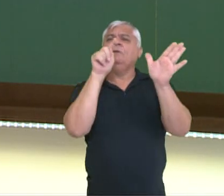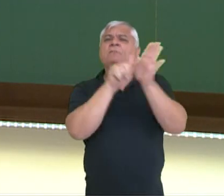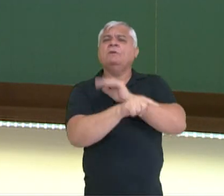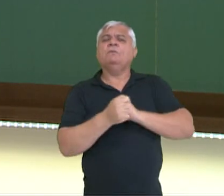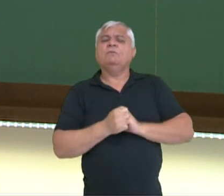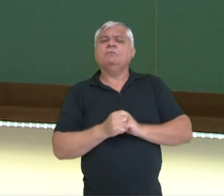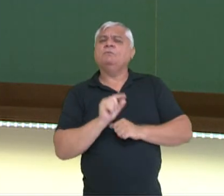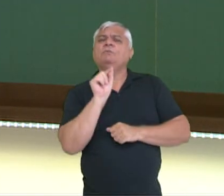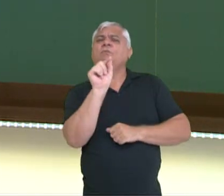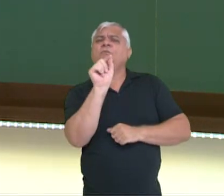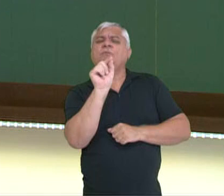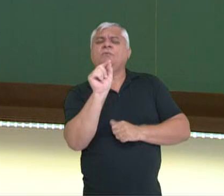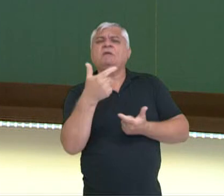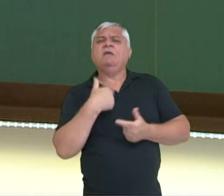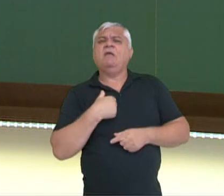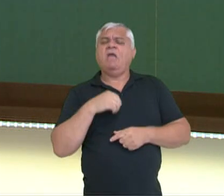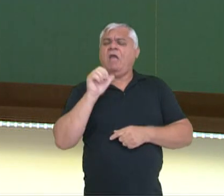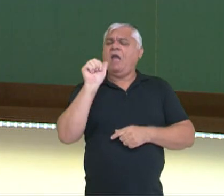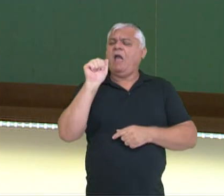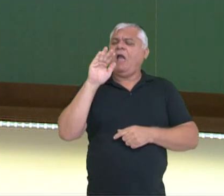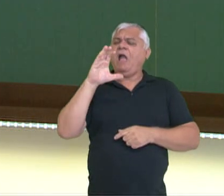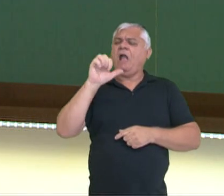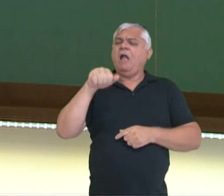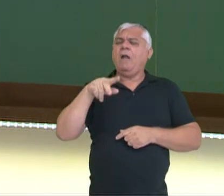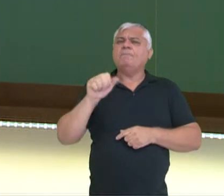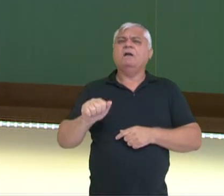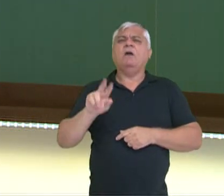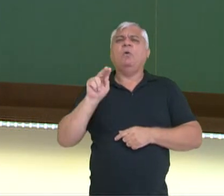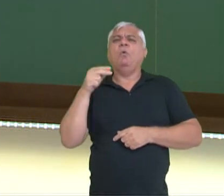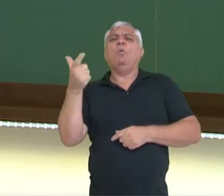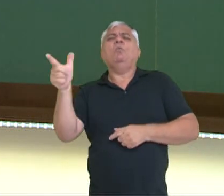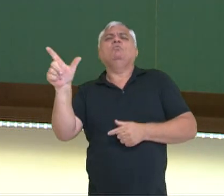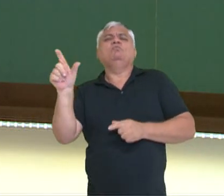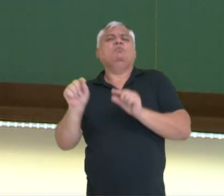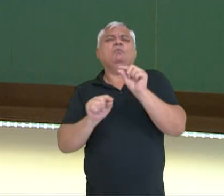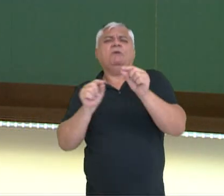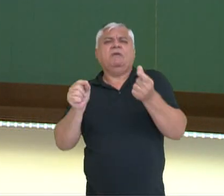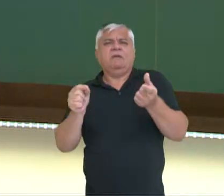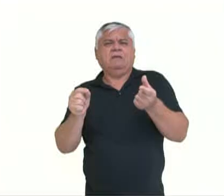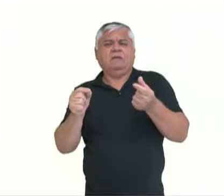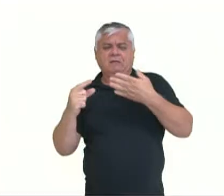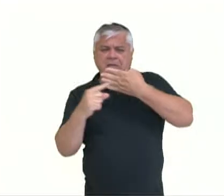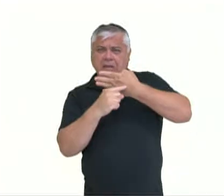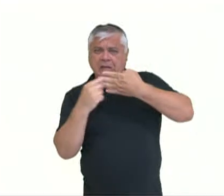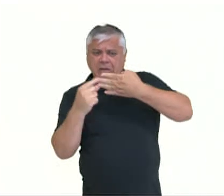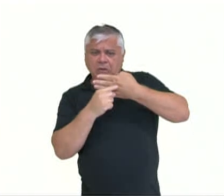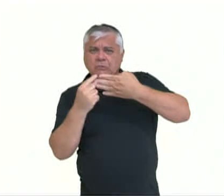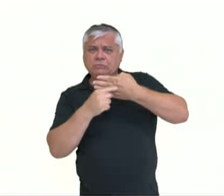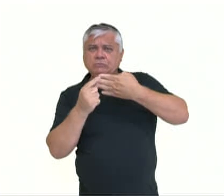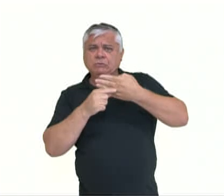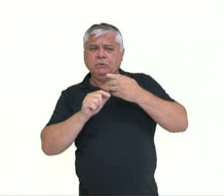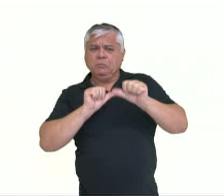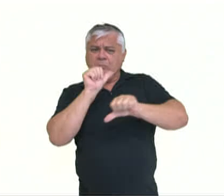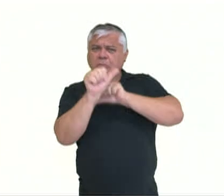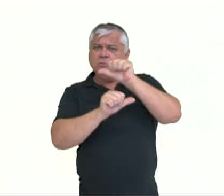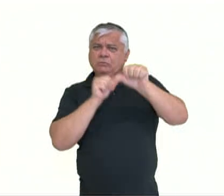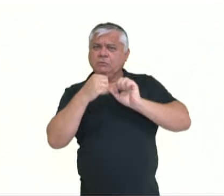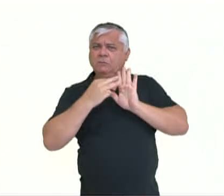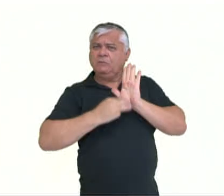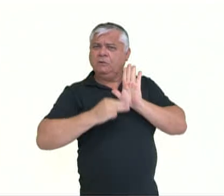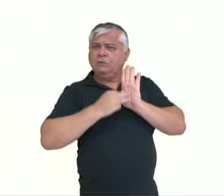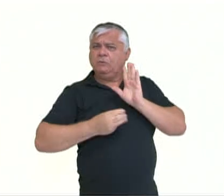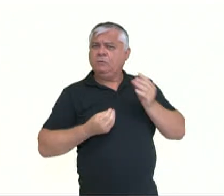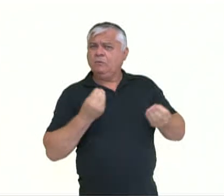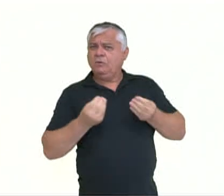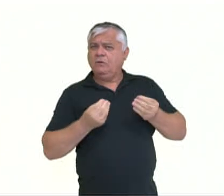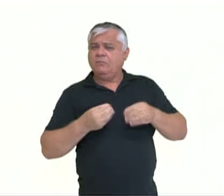da expressão a campa foi outro berço? Por que o narrador adotou outro método? Dá